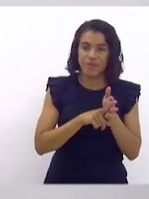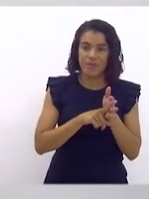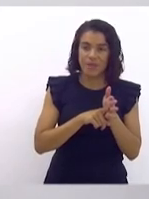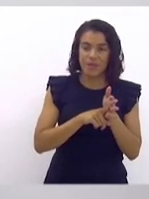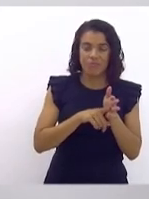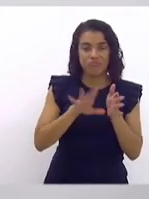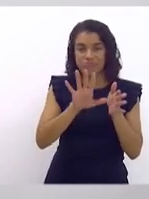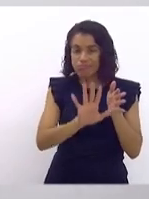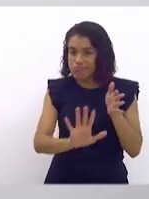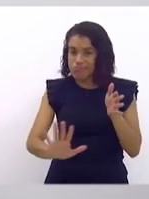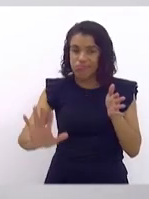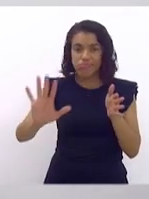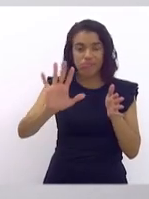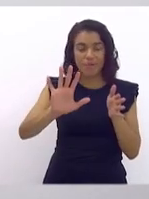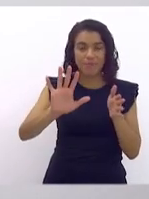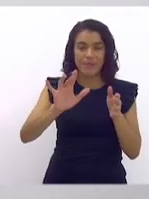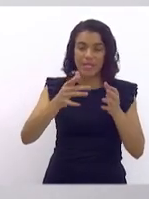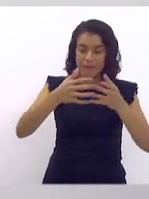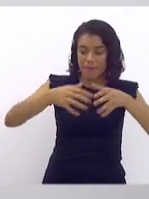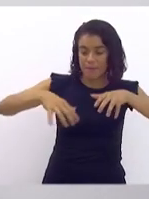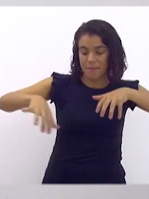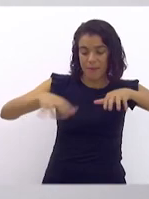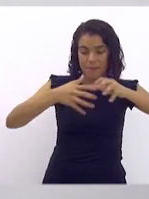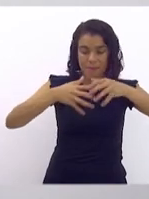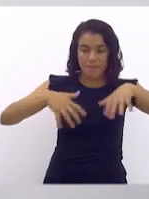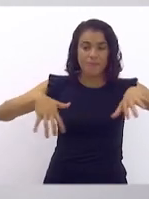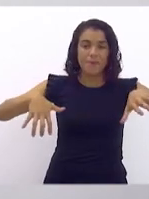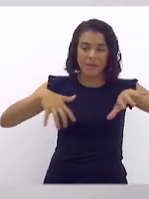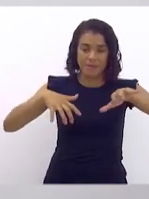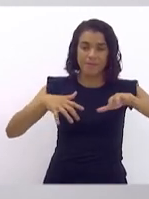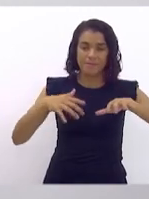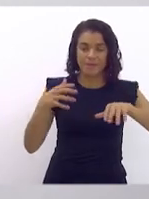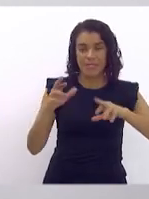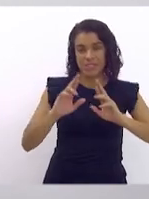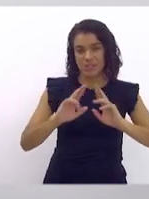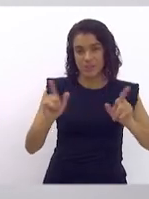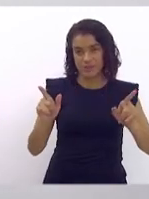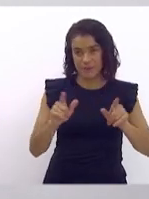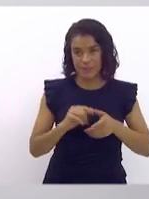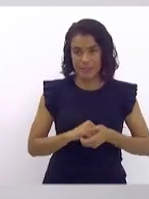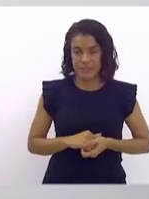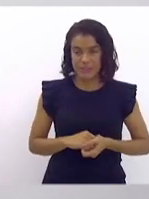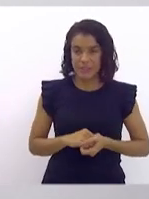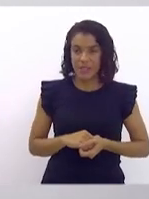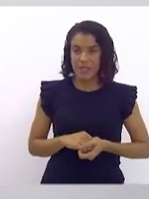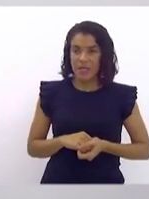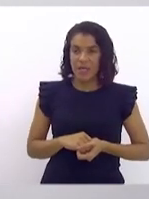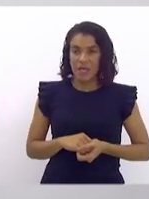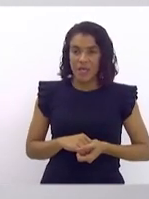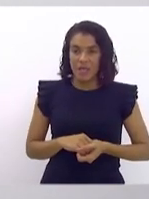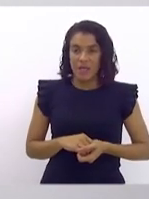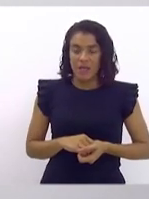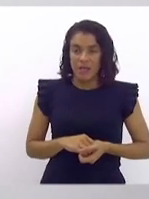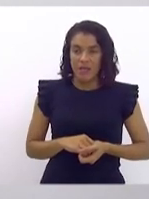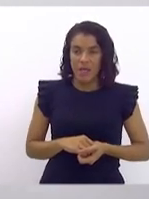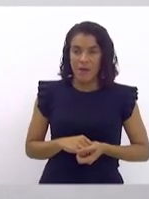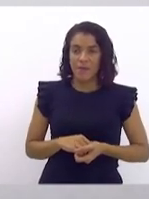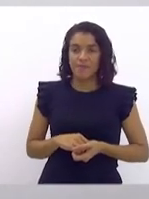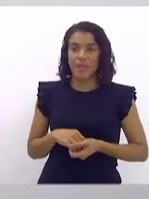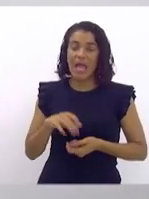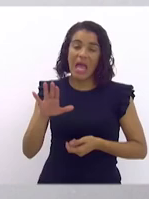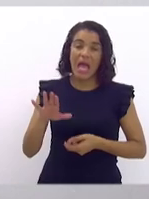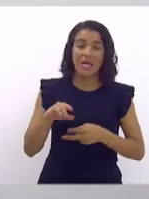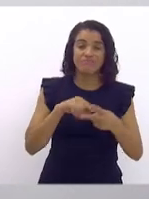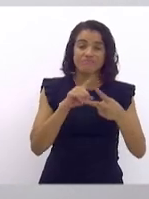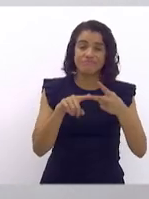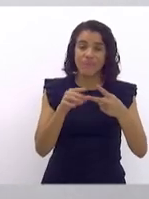pegar essas diferenças e importantes nuances. A segunda é um opinamento